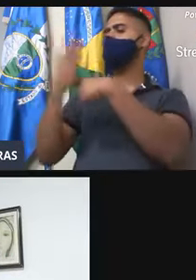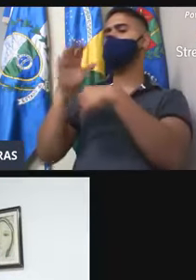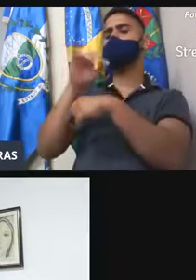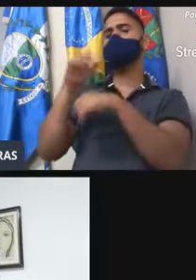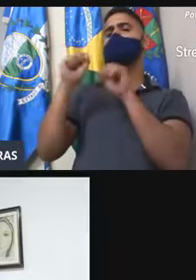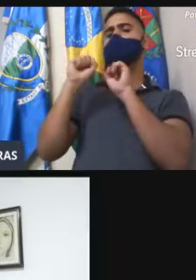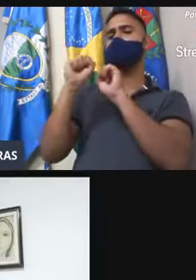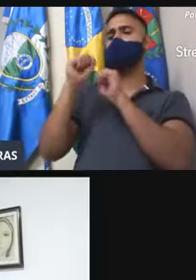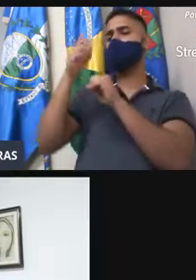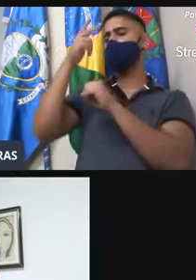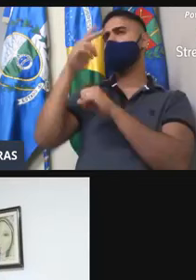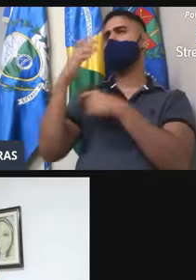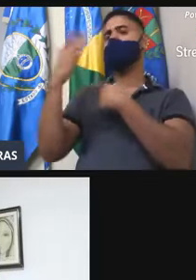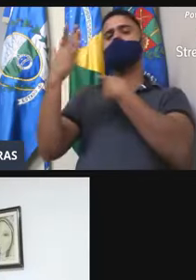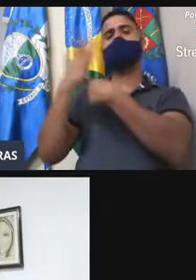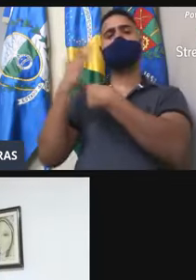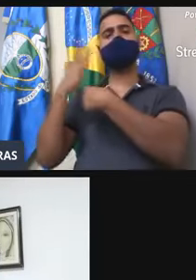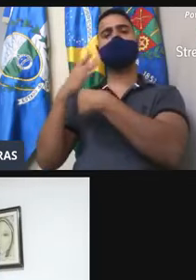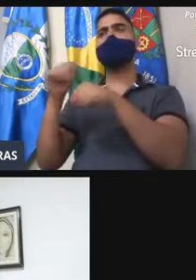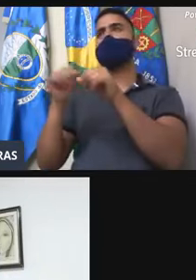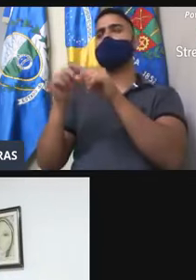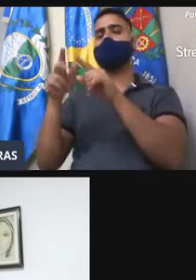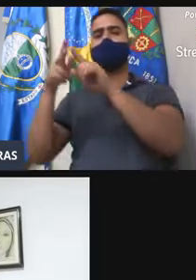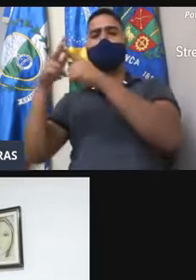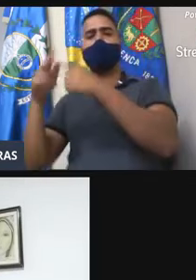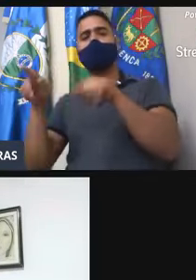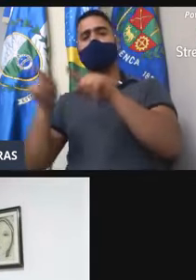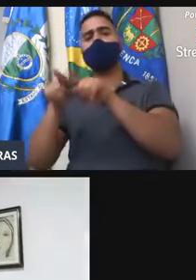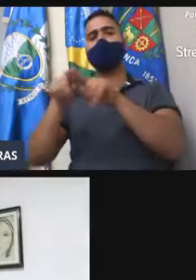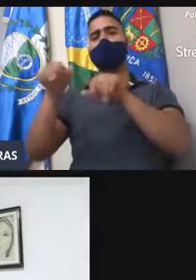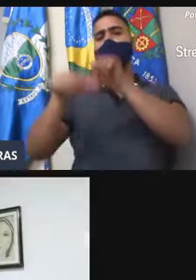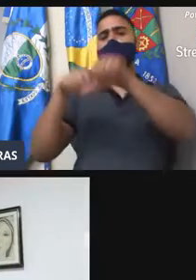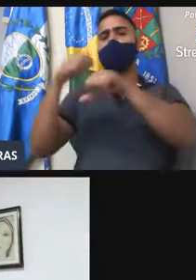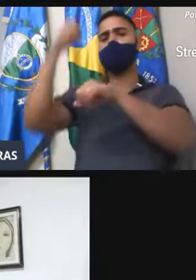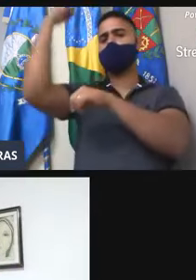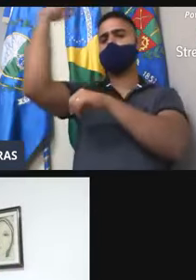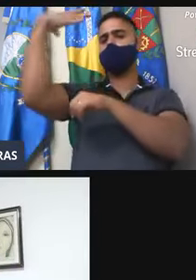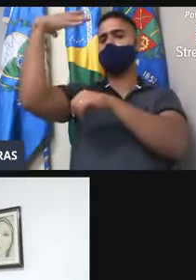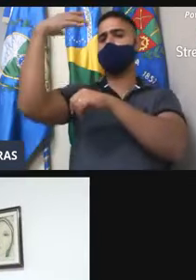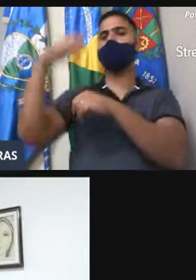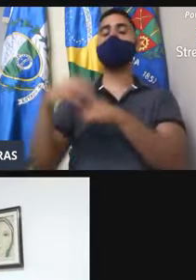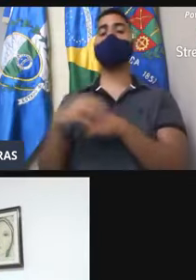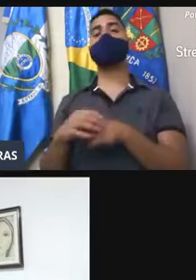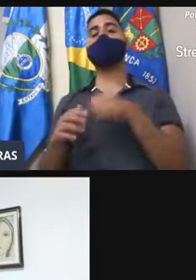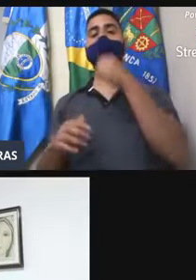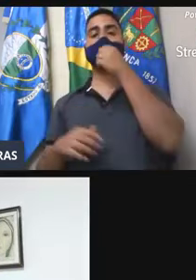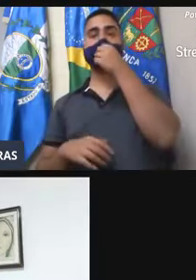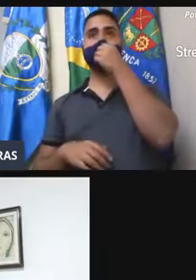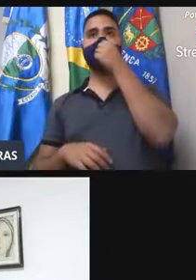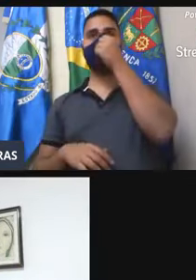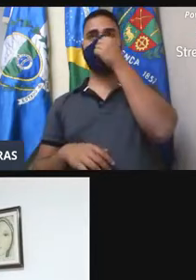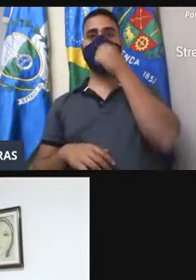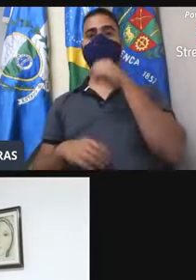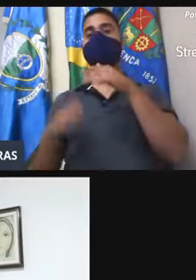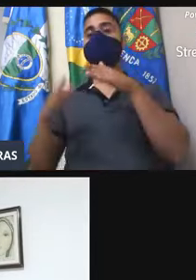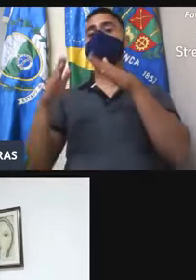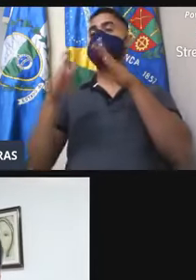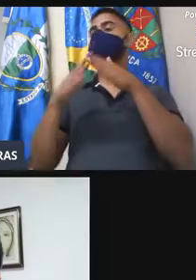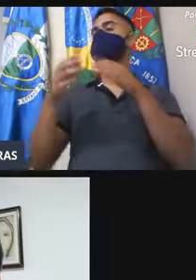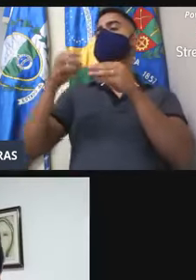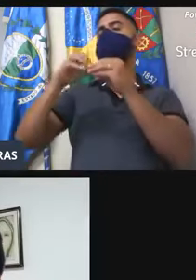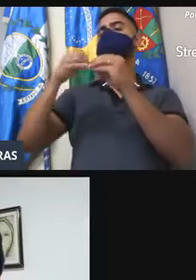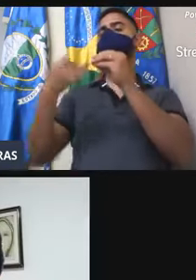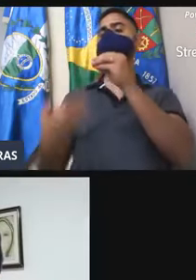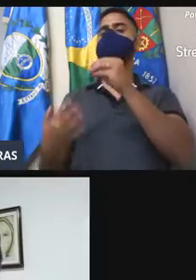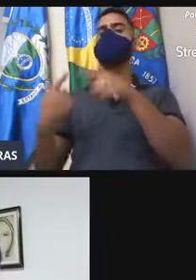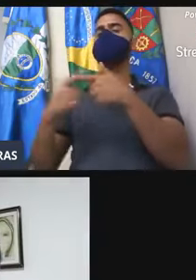setor competente da prefeitura a manutenção e troca das lâmpadas dos postes de iluminação pública supracitado. Ao pedido, se justifica a